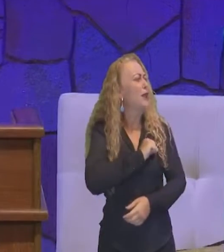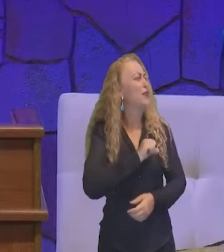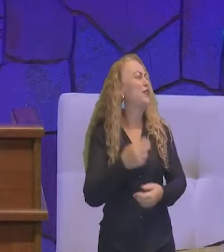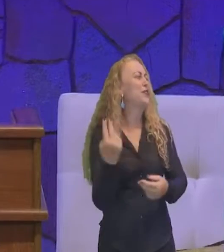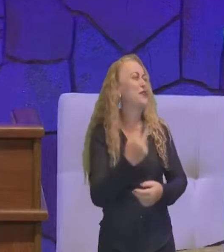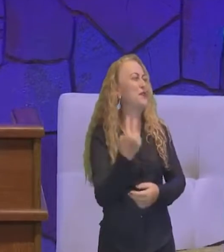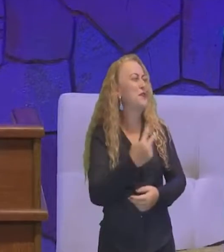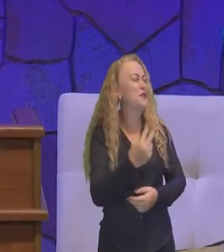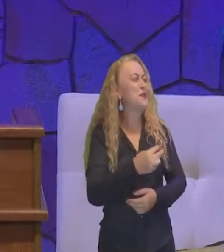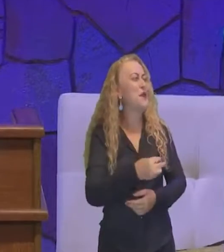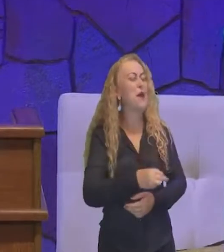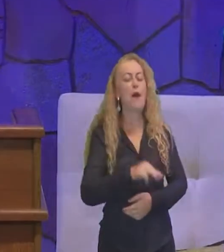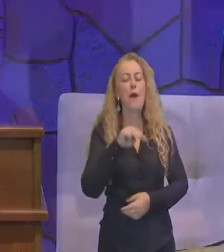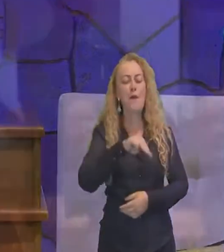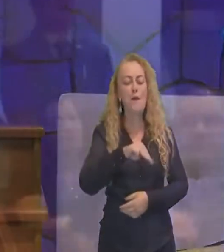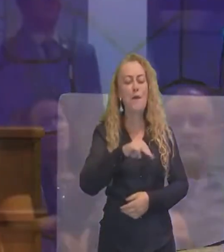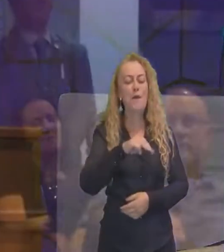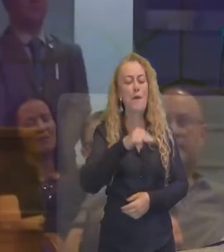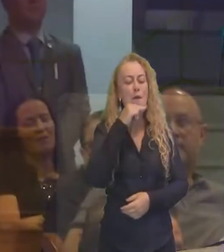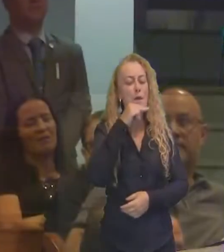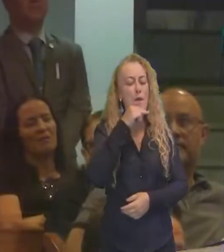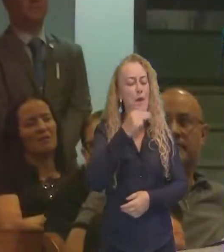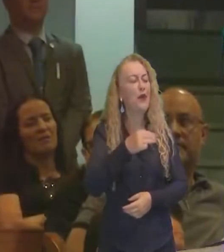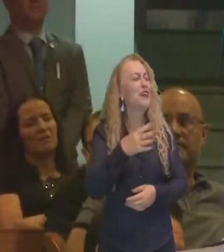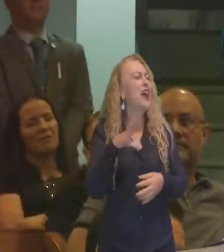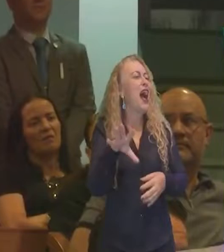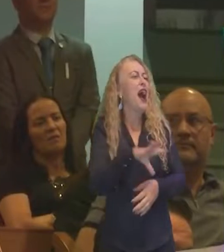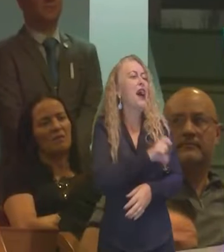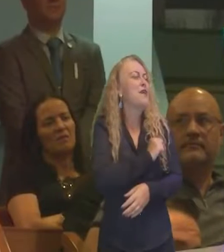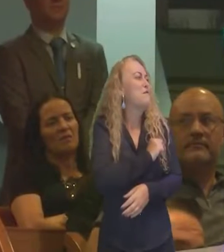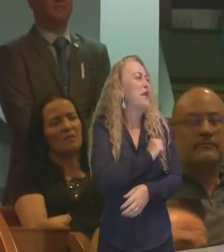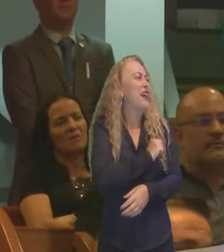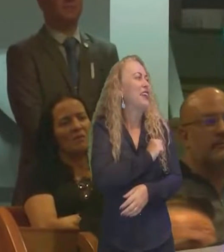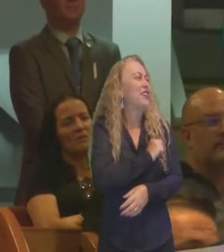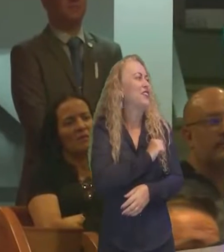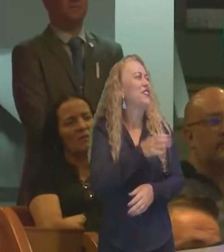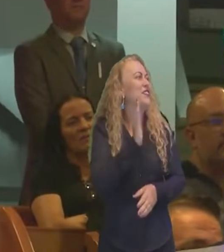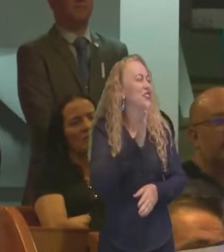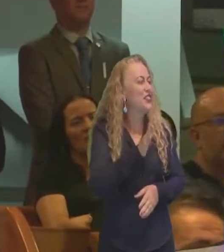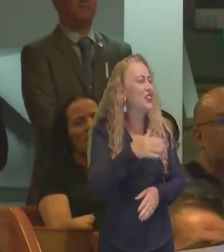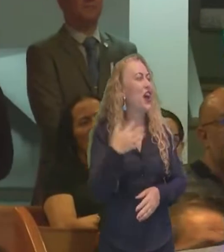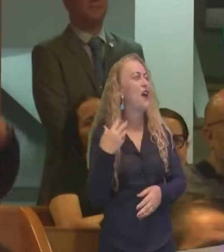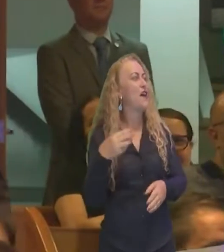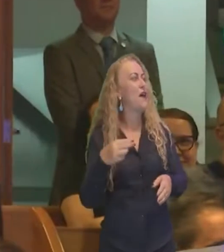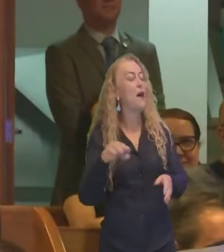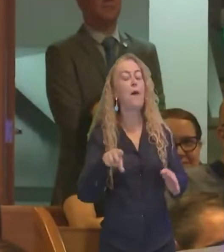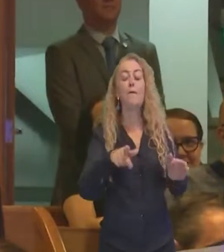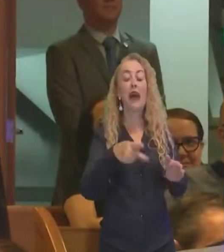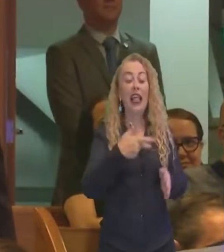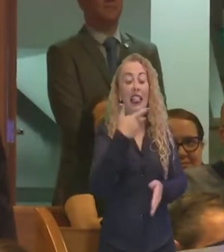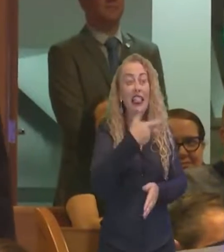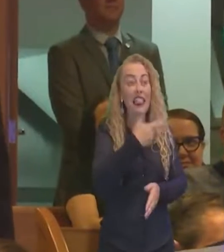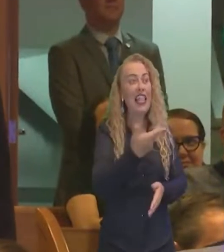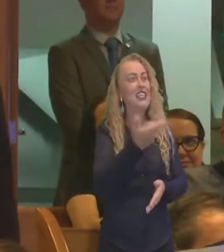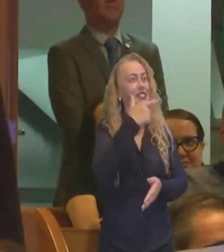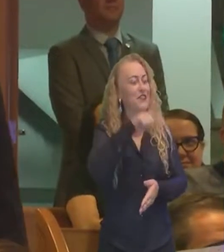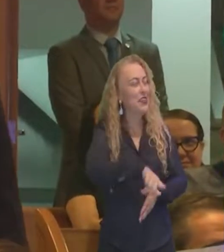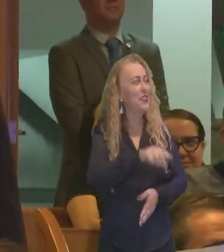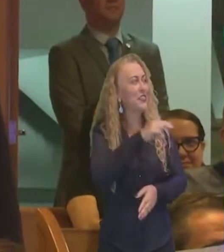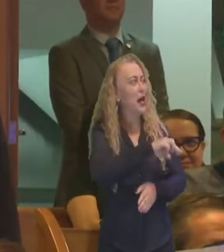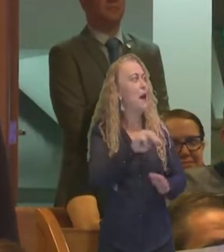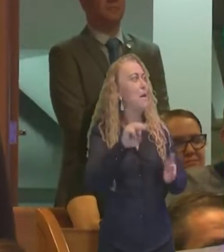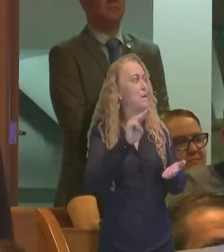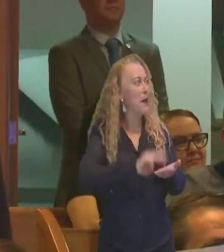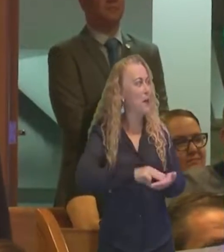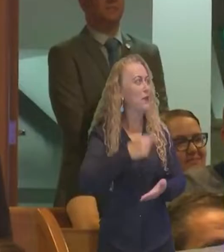mas tudo bem, casal tão querido, tão amado. Acho que eles já foram 3 vezes membros da igreja, voltaram, agora